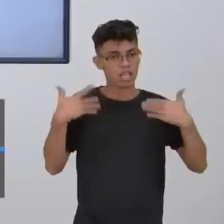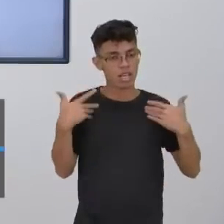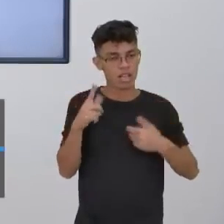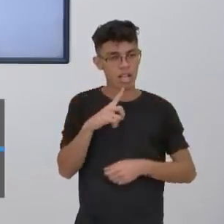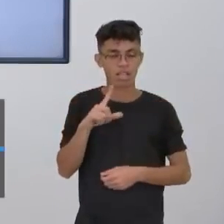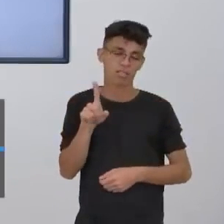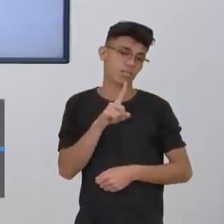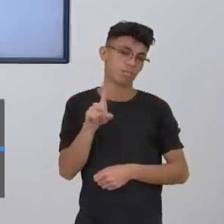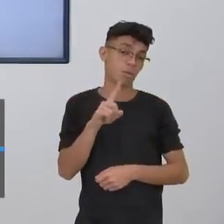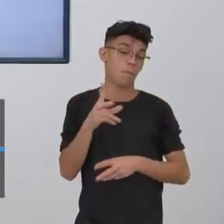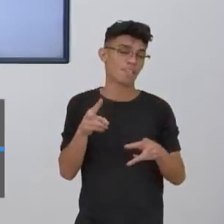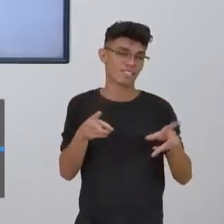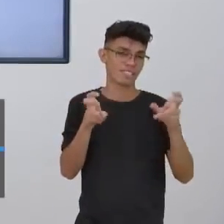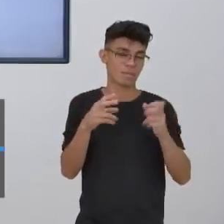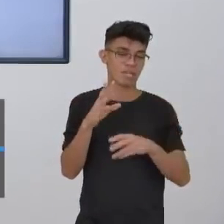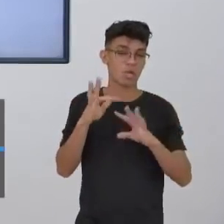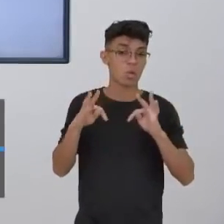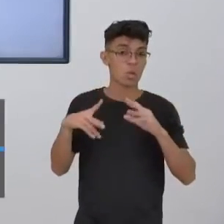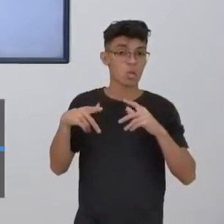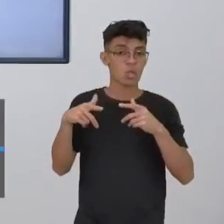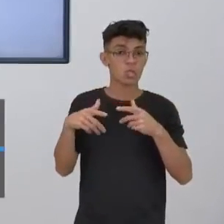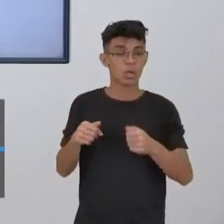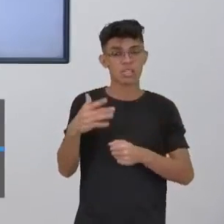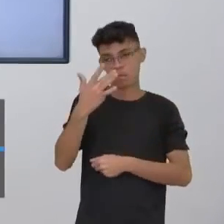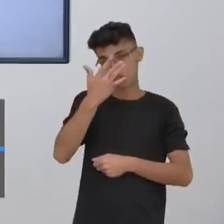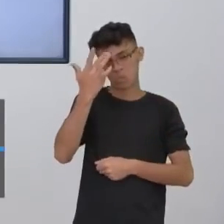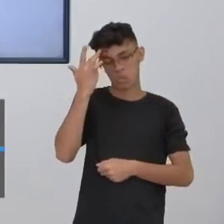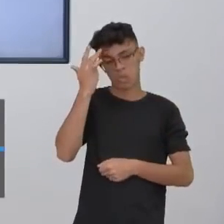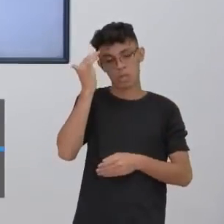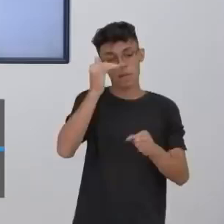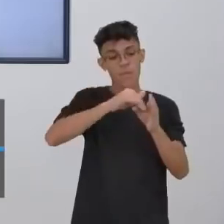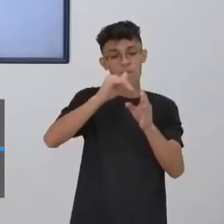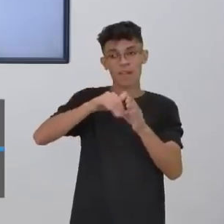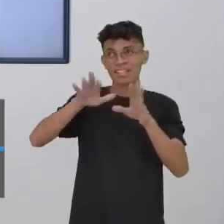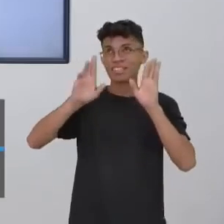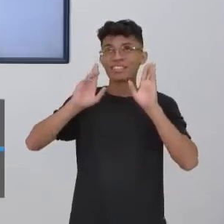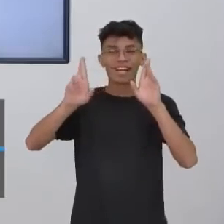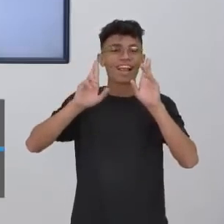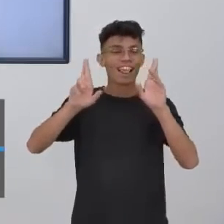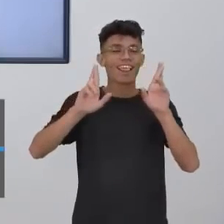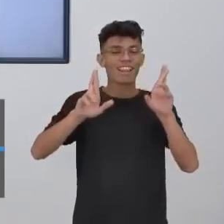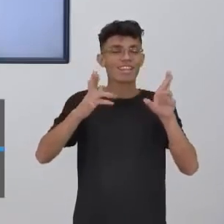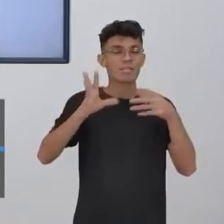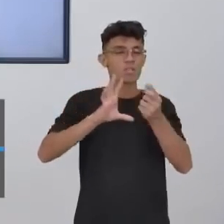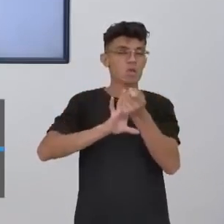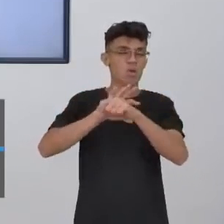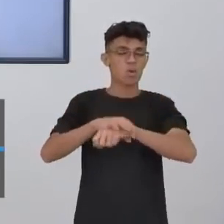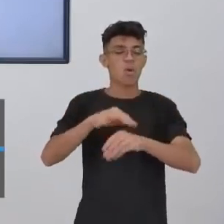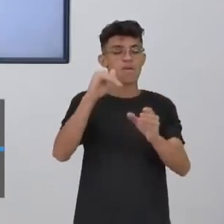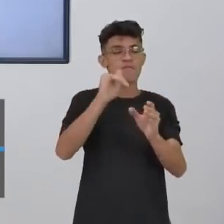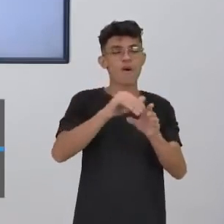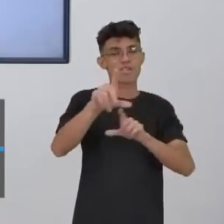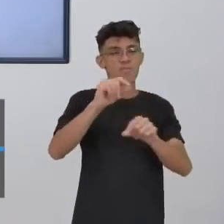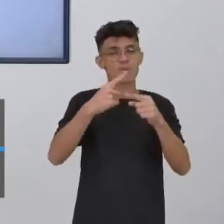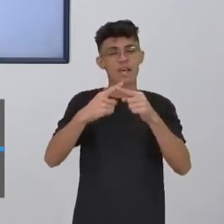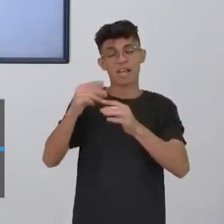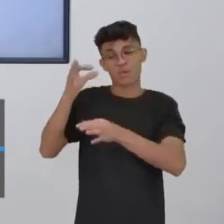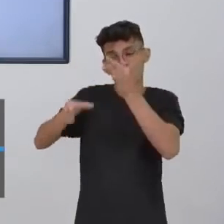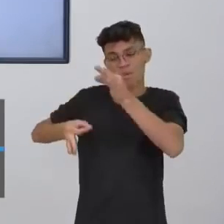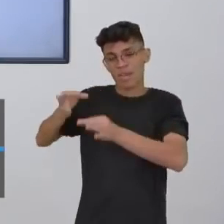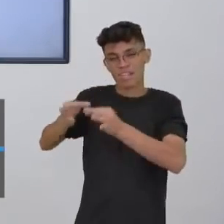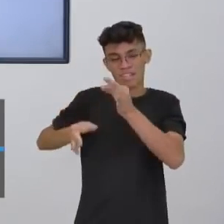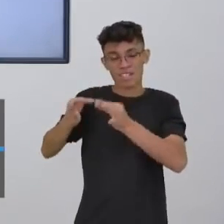né? Olha só, todo mundo na expectativa de votar, né, umas eleições mais seguras, agora tem justiça eleitoral,